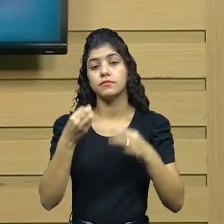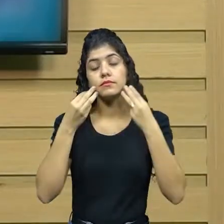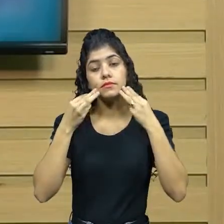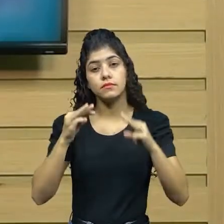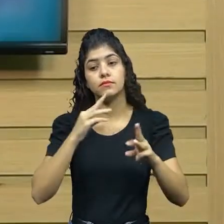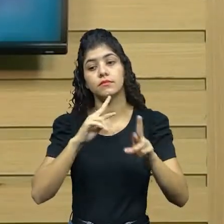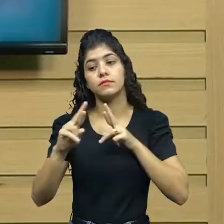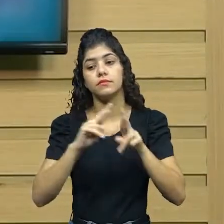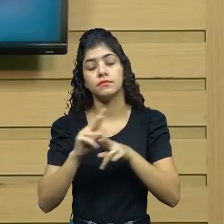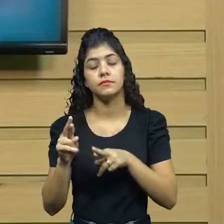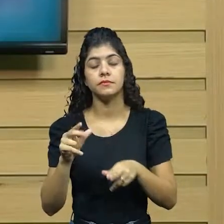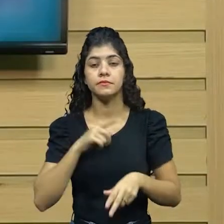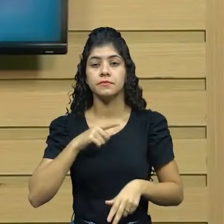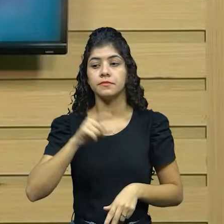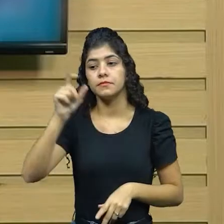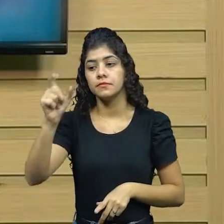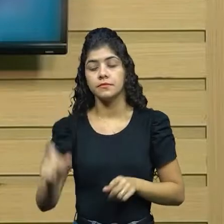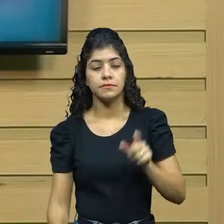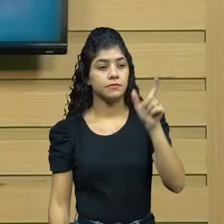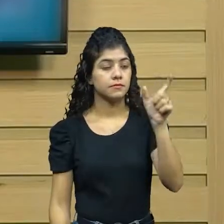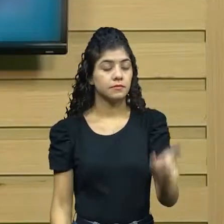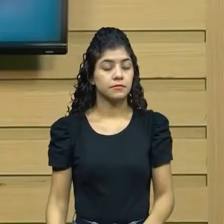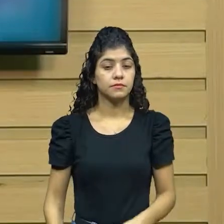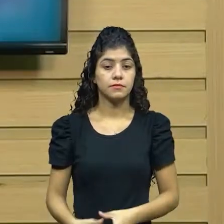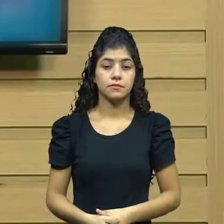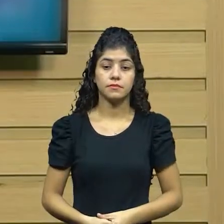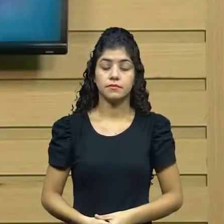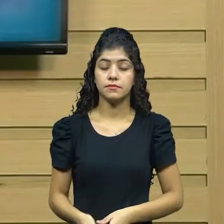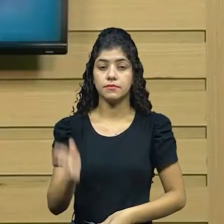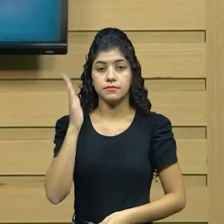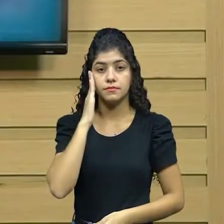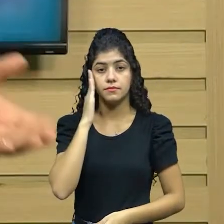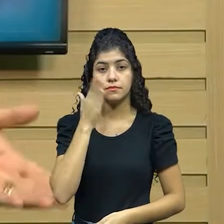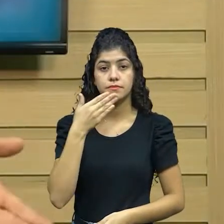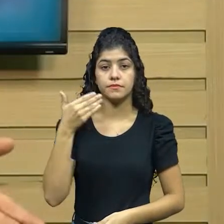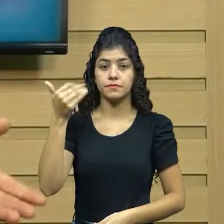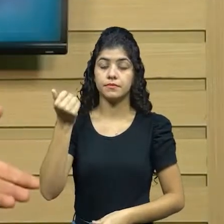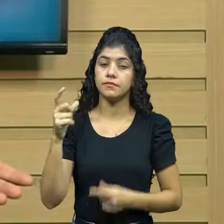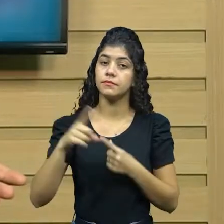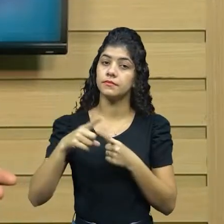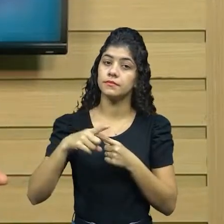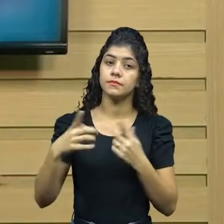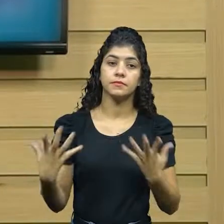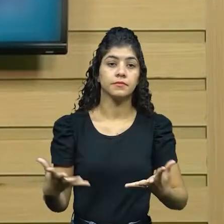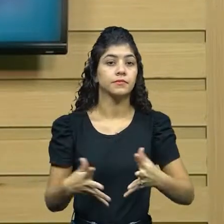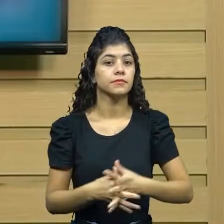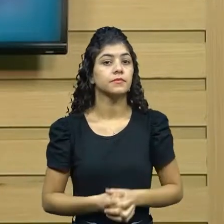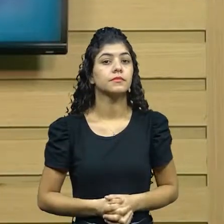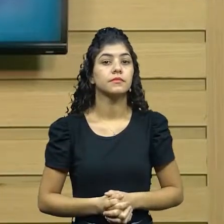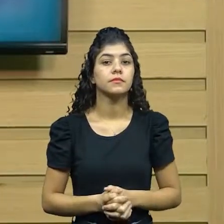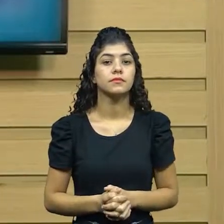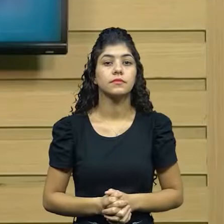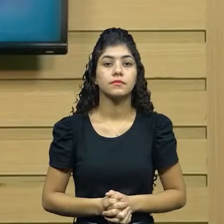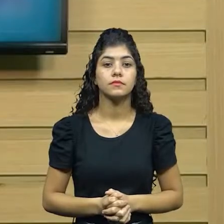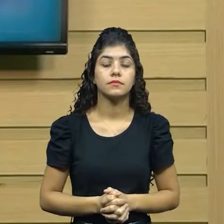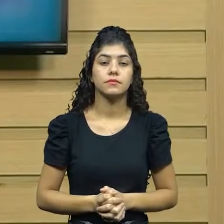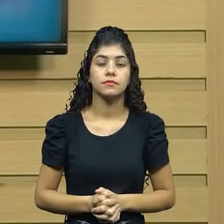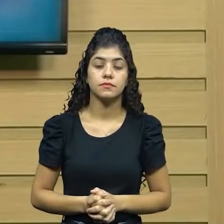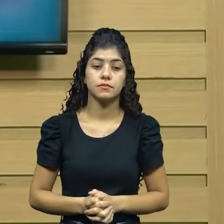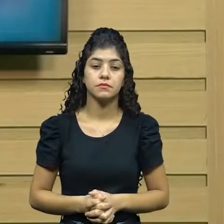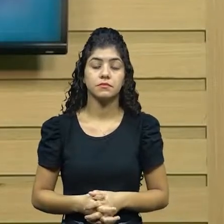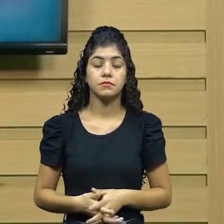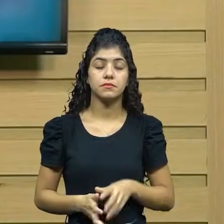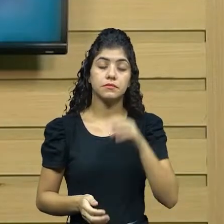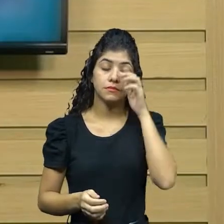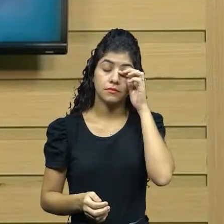relacionado a pessoas, tá bom? Só para você entender, esses tipos de marketing podem acontecer. Professor, me